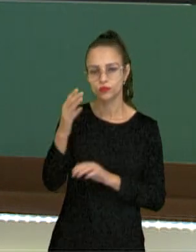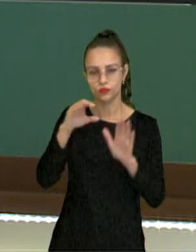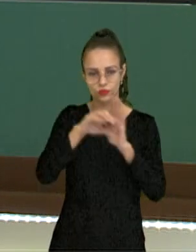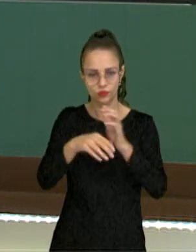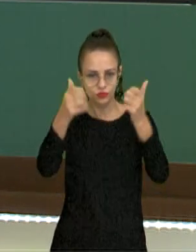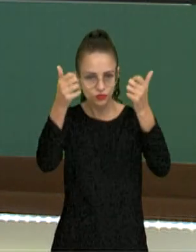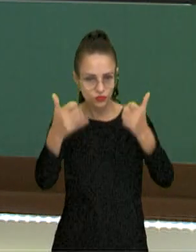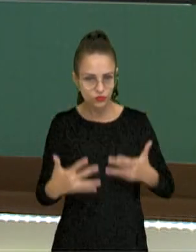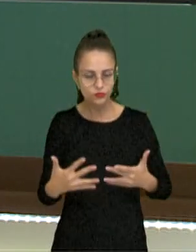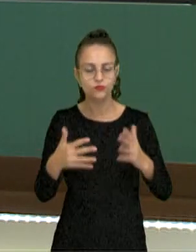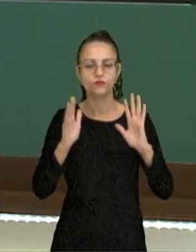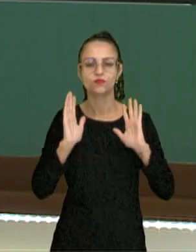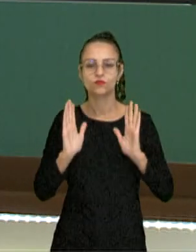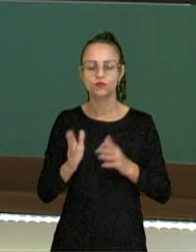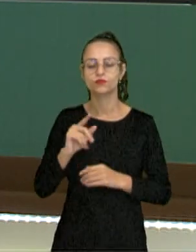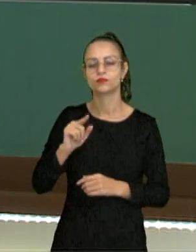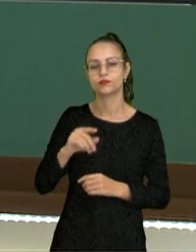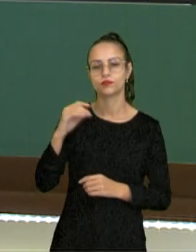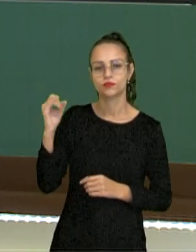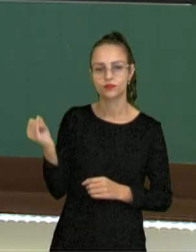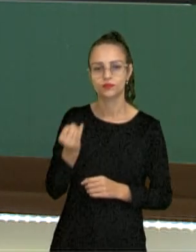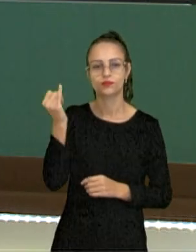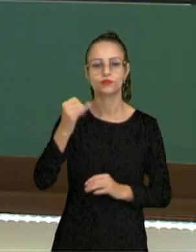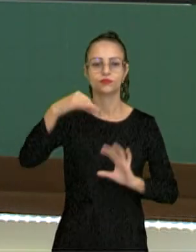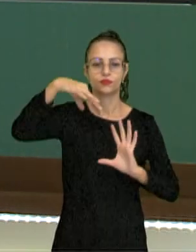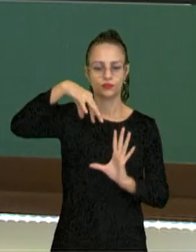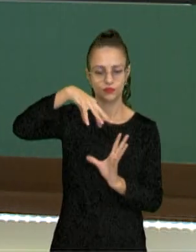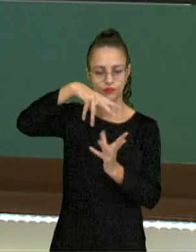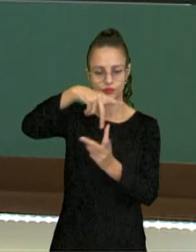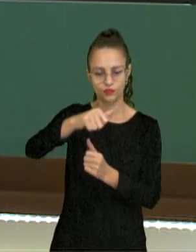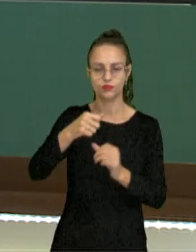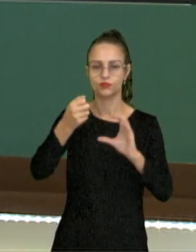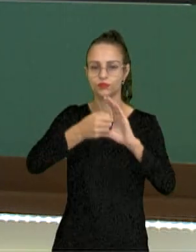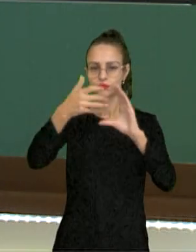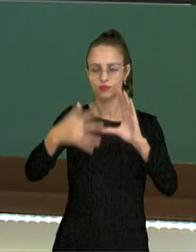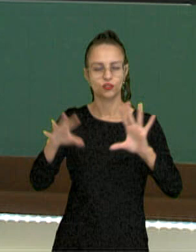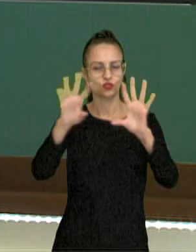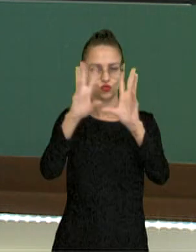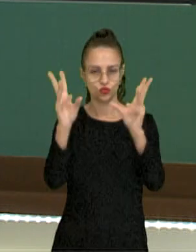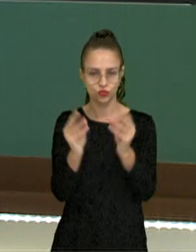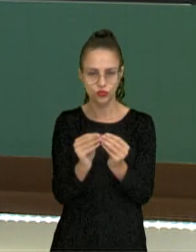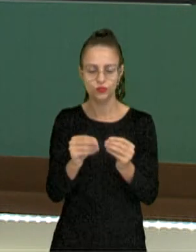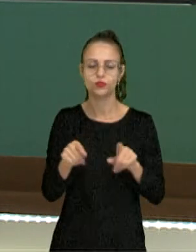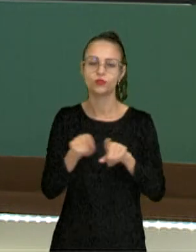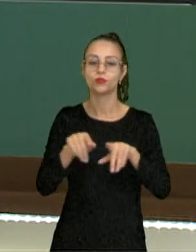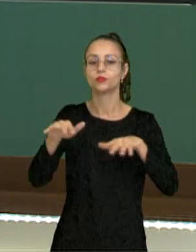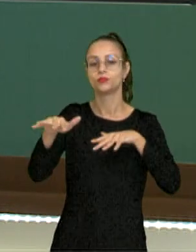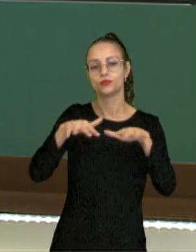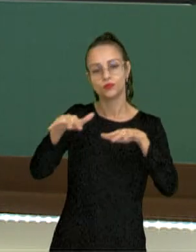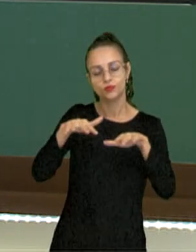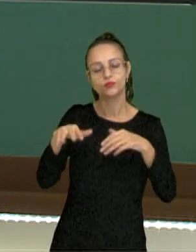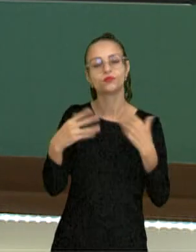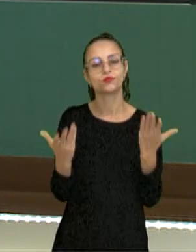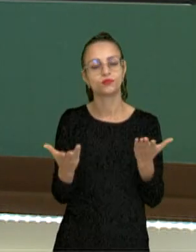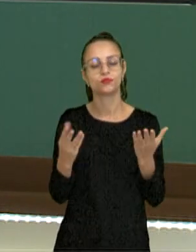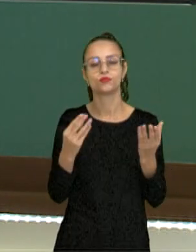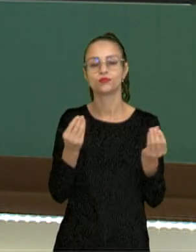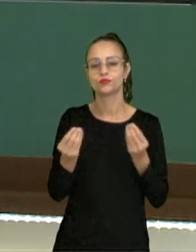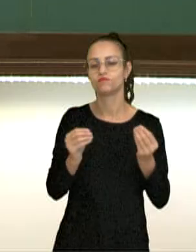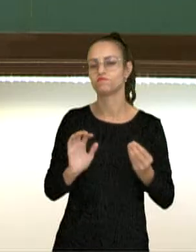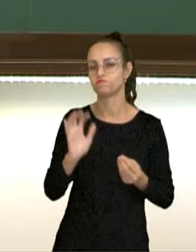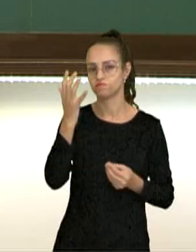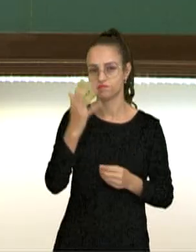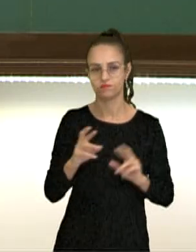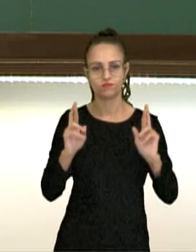falamos sobre eles, essa importância do planeta, das características gerais da Terra, os movimentos e como tudo isso